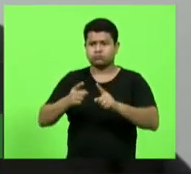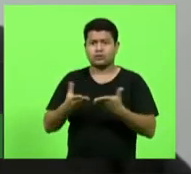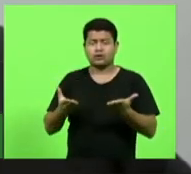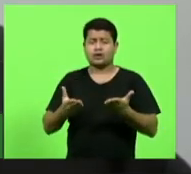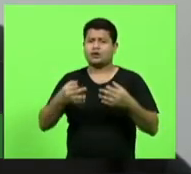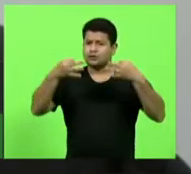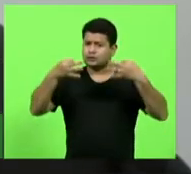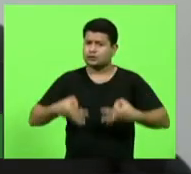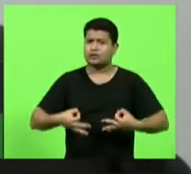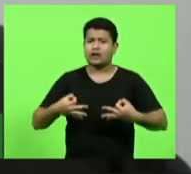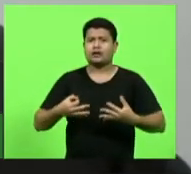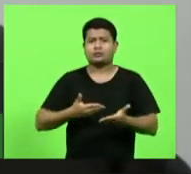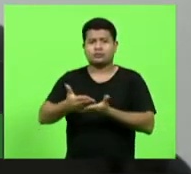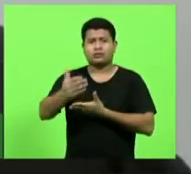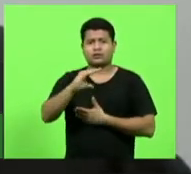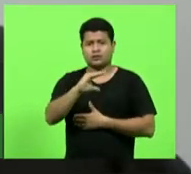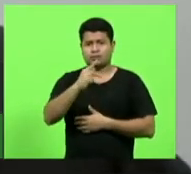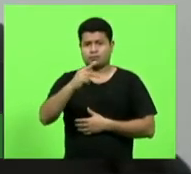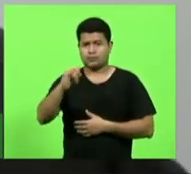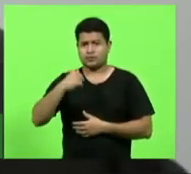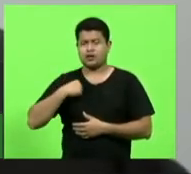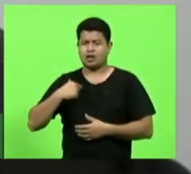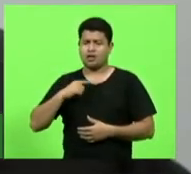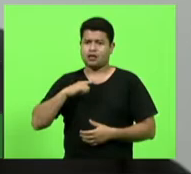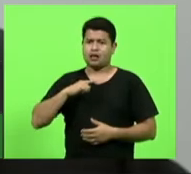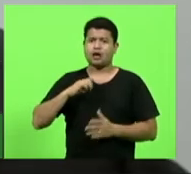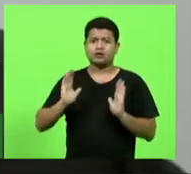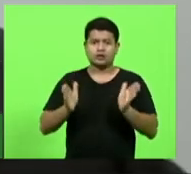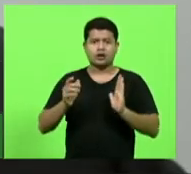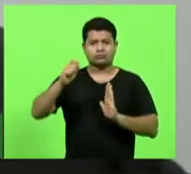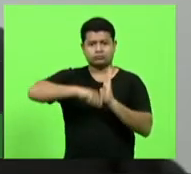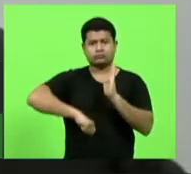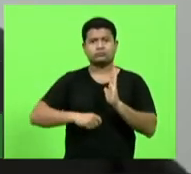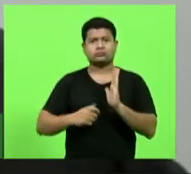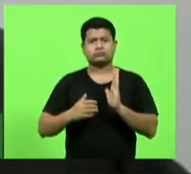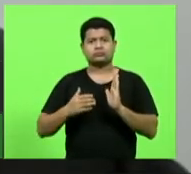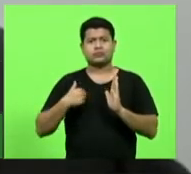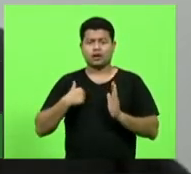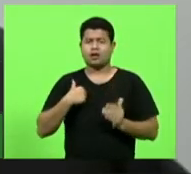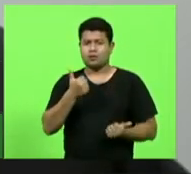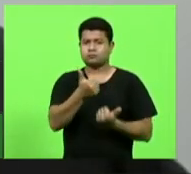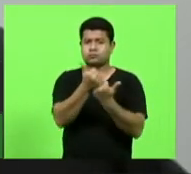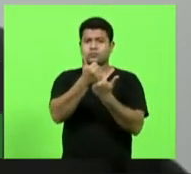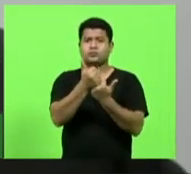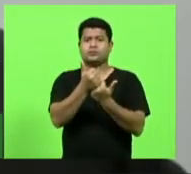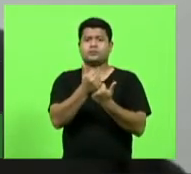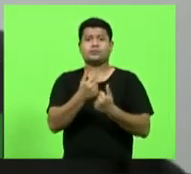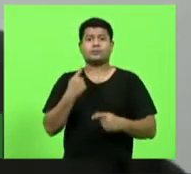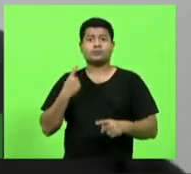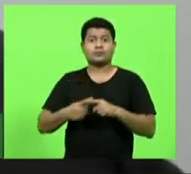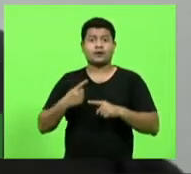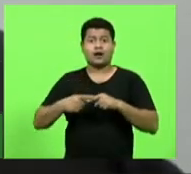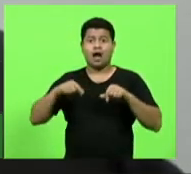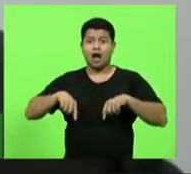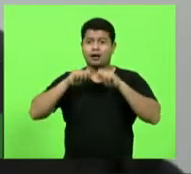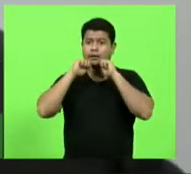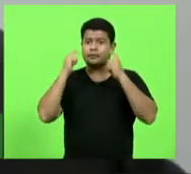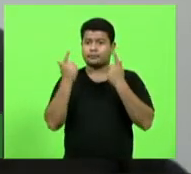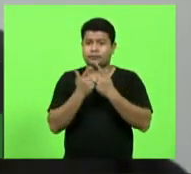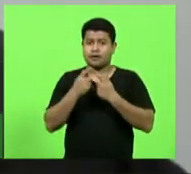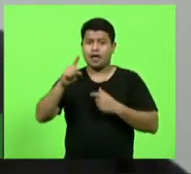CPI. Então, teve a minha assinatura, tem o meu apoio, porque esta casa é uma casa